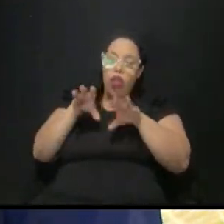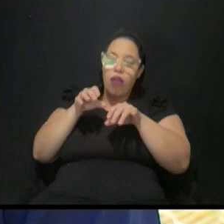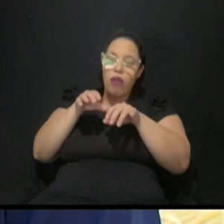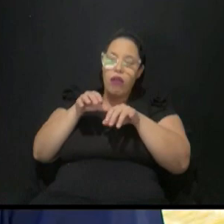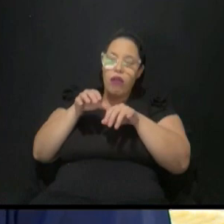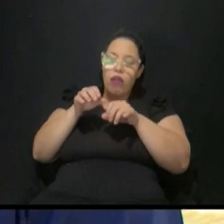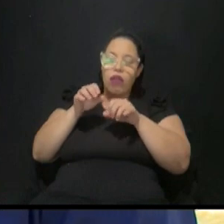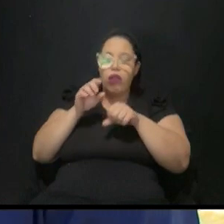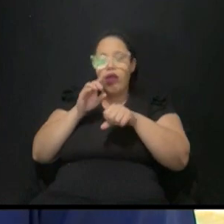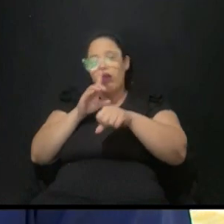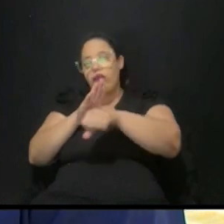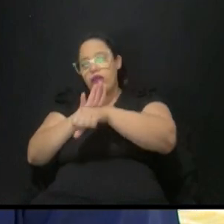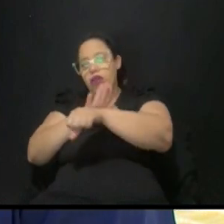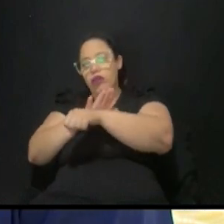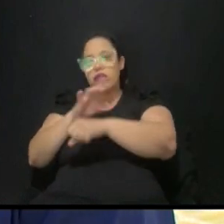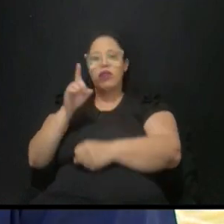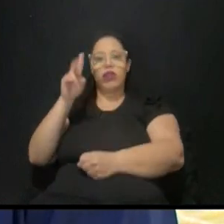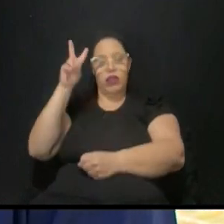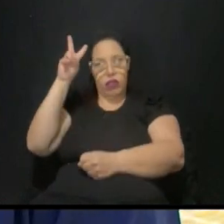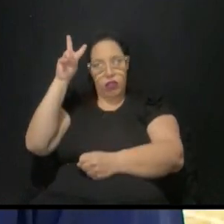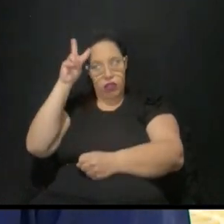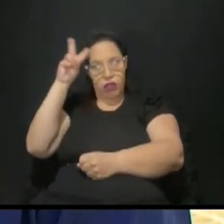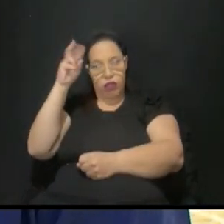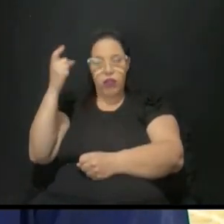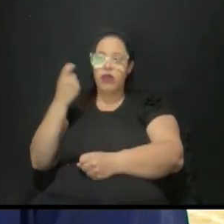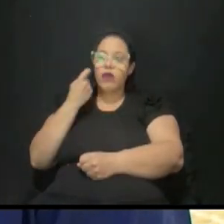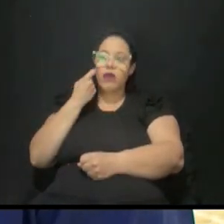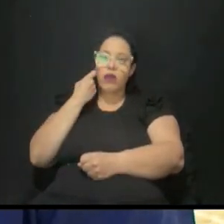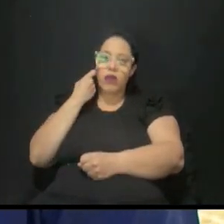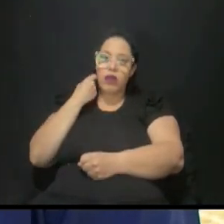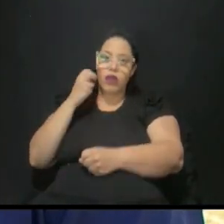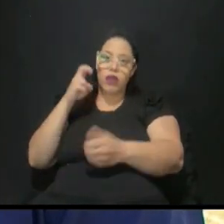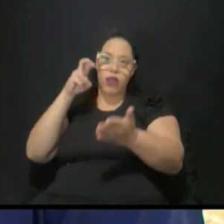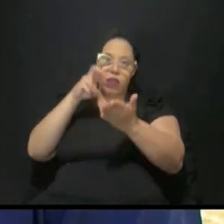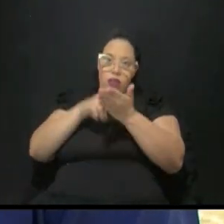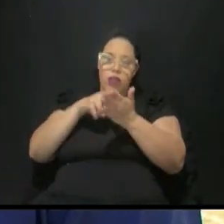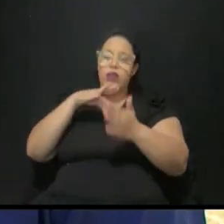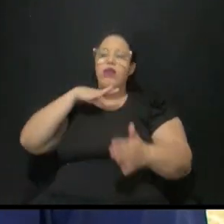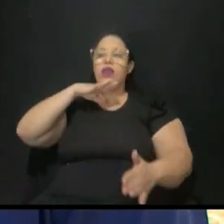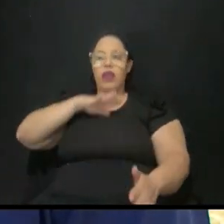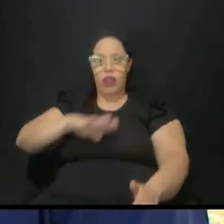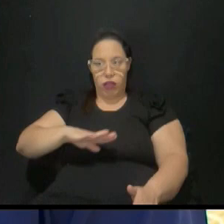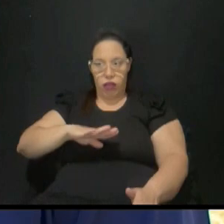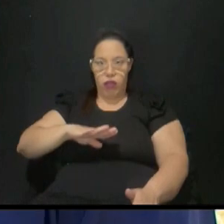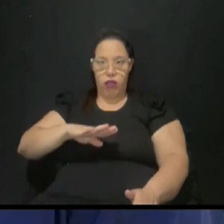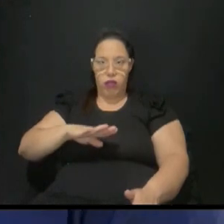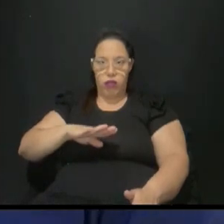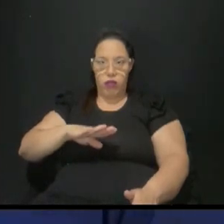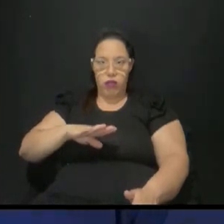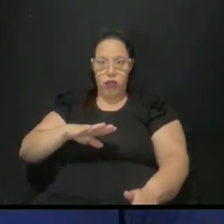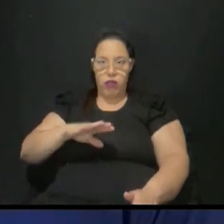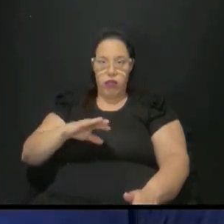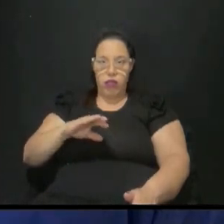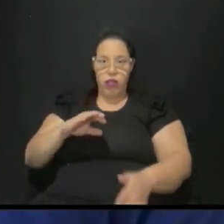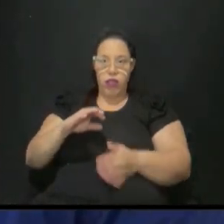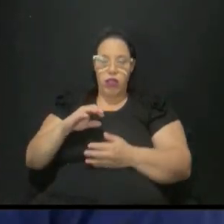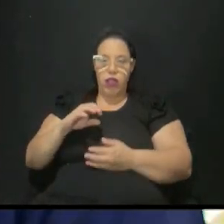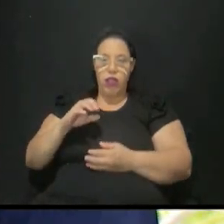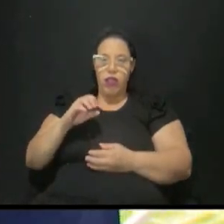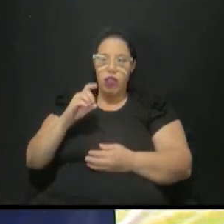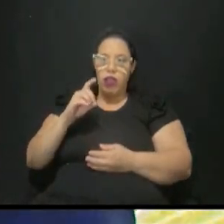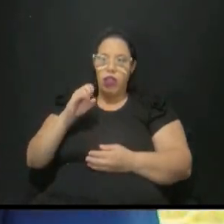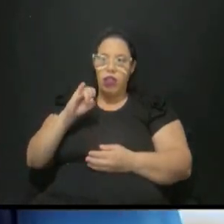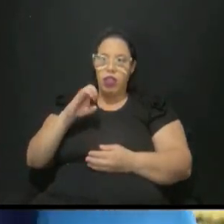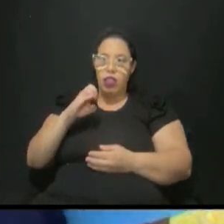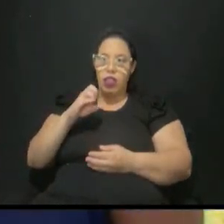segunda a sexta-feira, tanto no período da manhã quanto no período da tarde, no DIC 6 e no São Bernardo. Muito